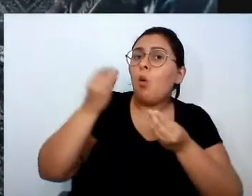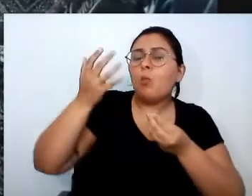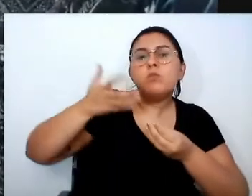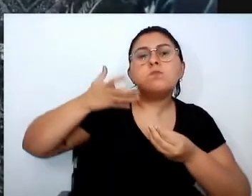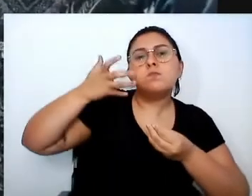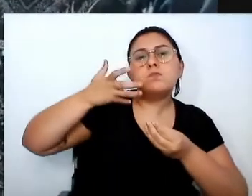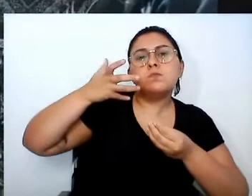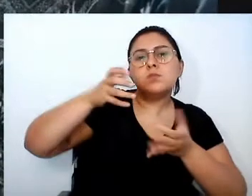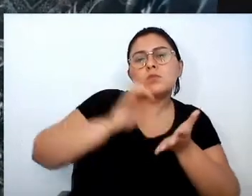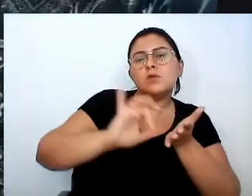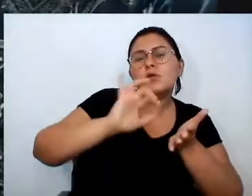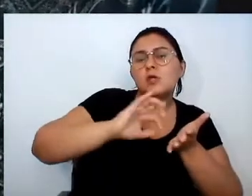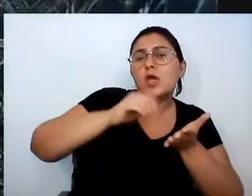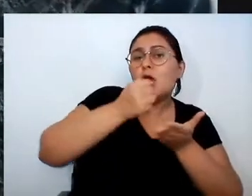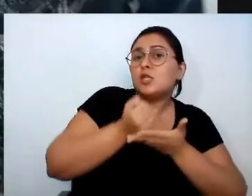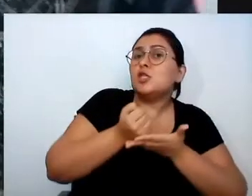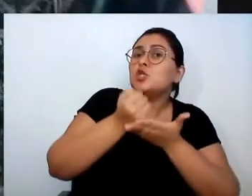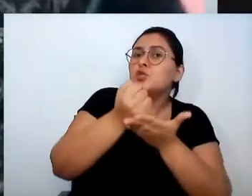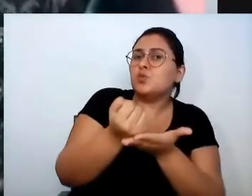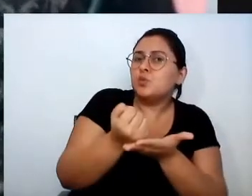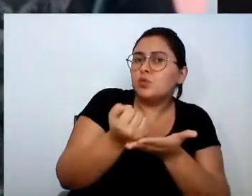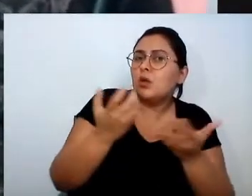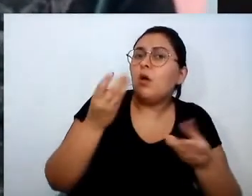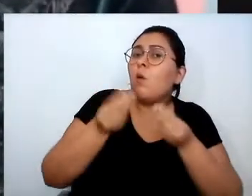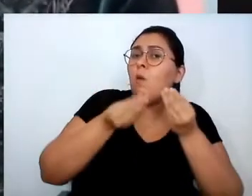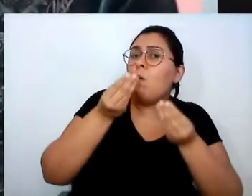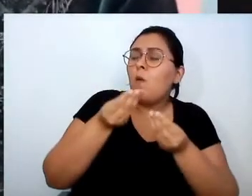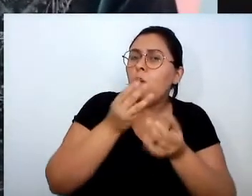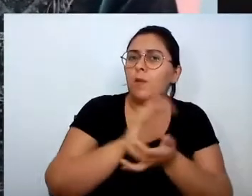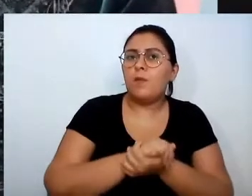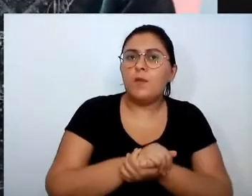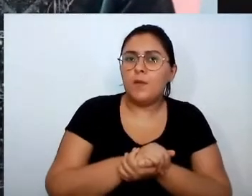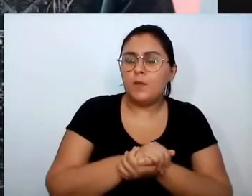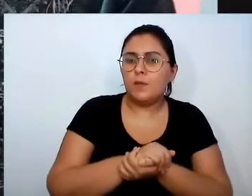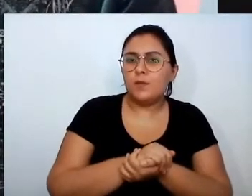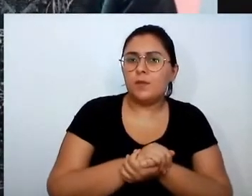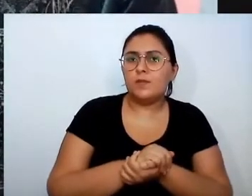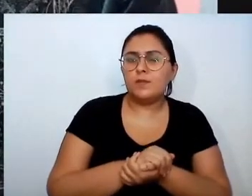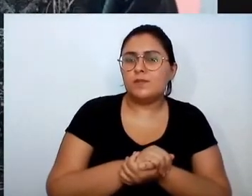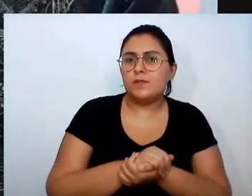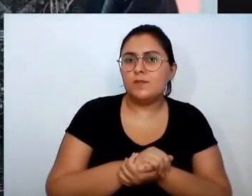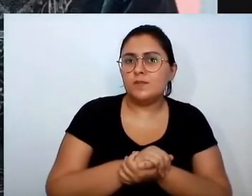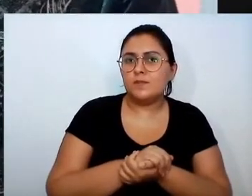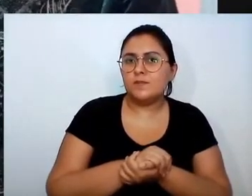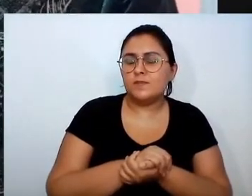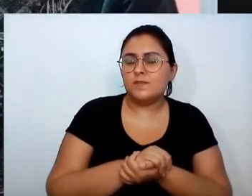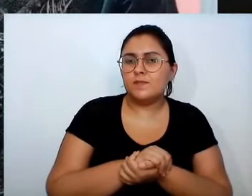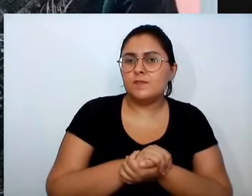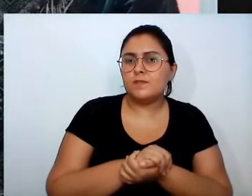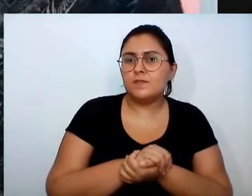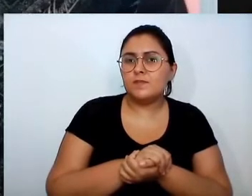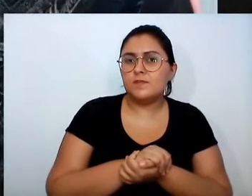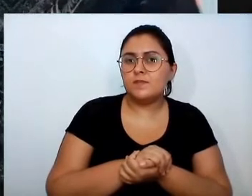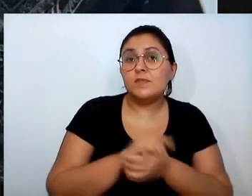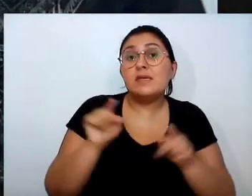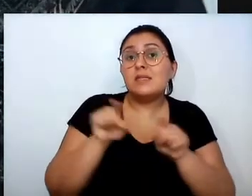Na questão dos ensaios, né? Você se apropriar do repertório. É, E queria que você já falasse um pouco,